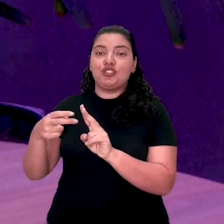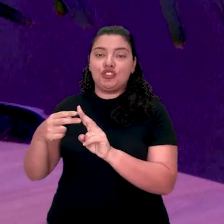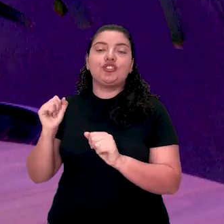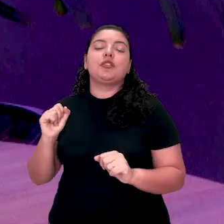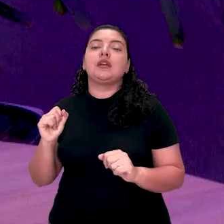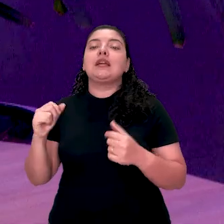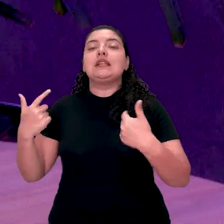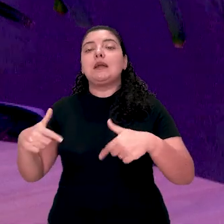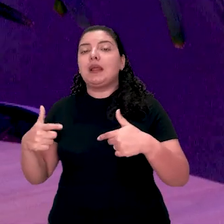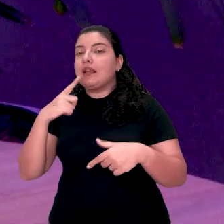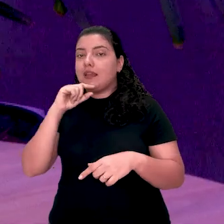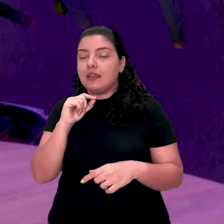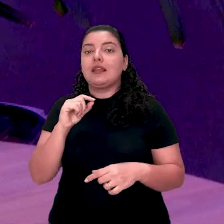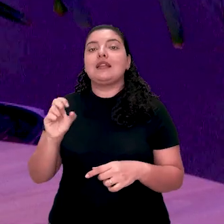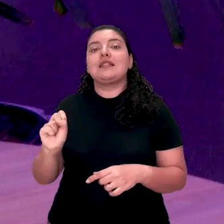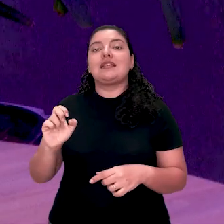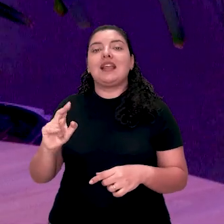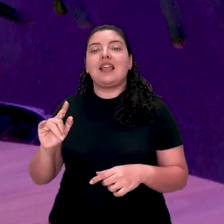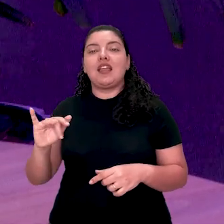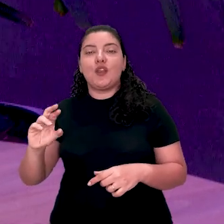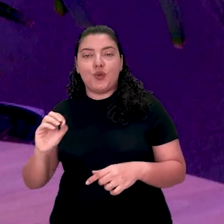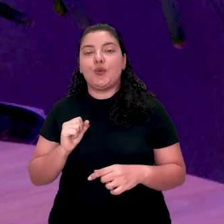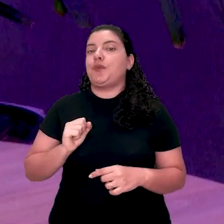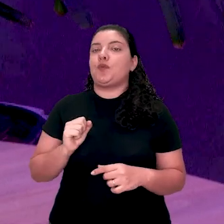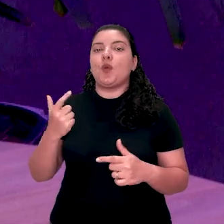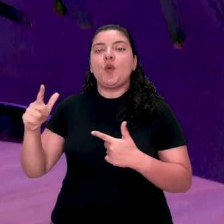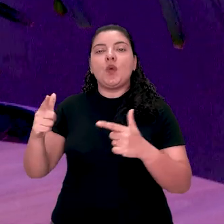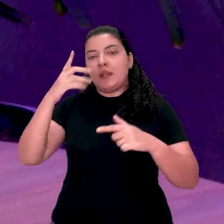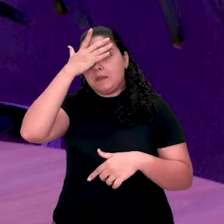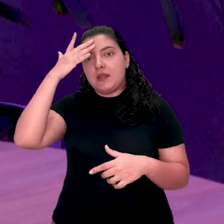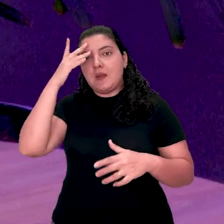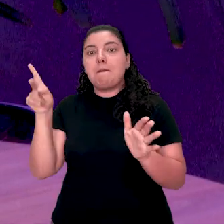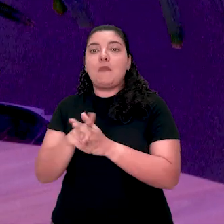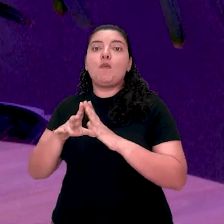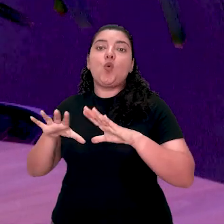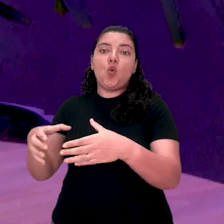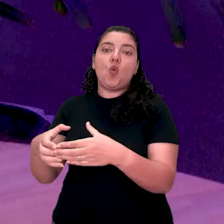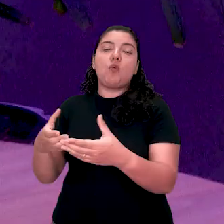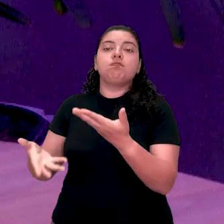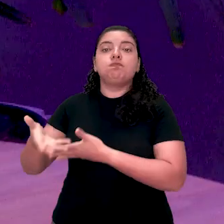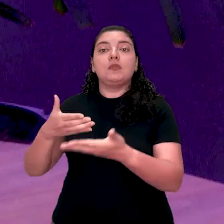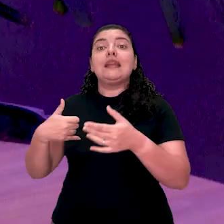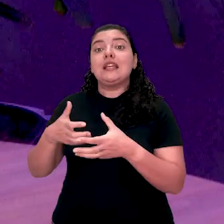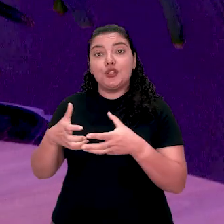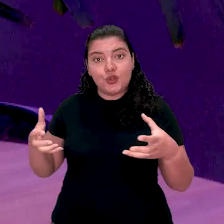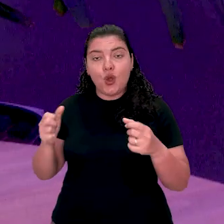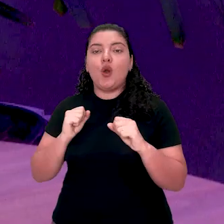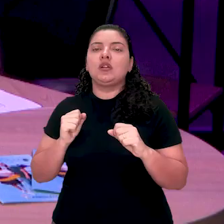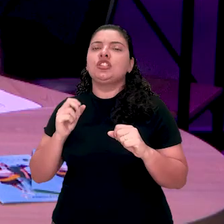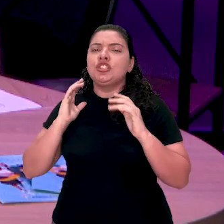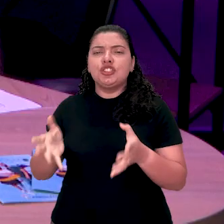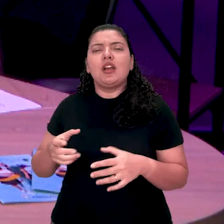tive a oportunidade de trabalhar com seringueiros, né, com outras pessoas da própria comunidade, né, idosos, a idade já